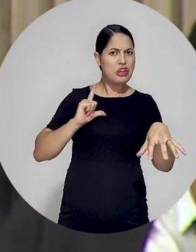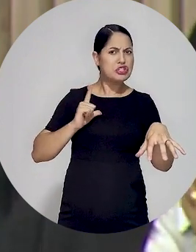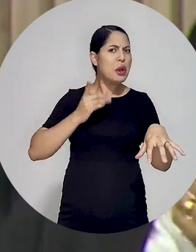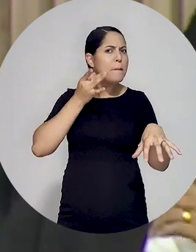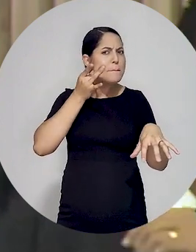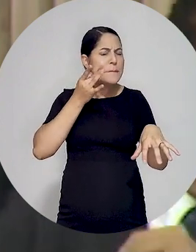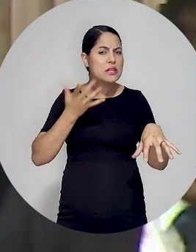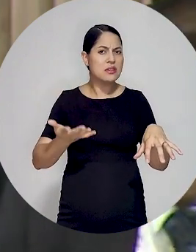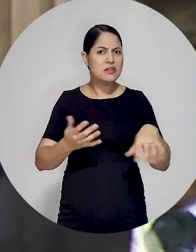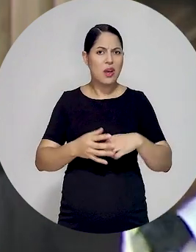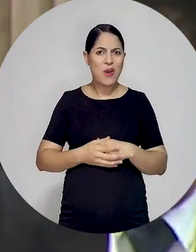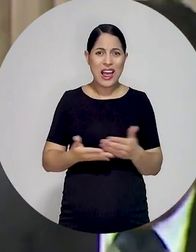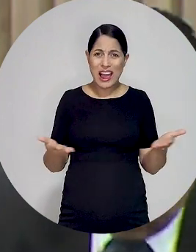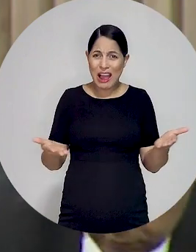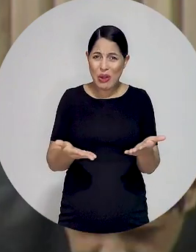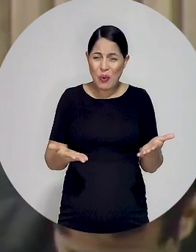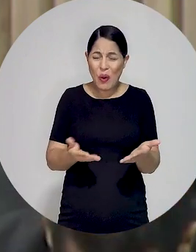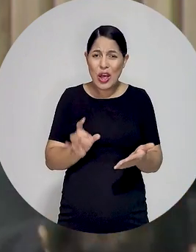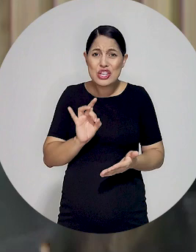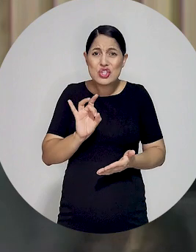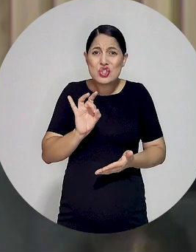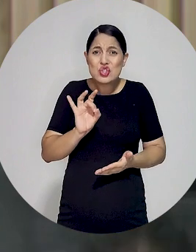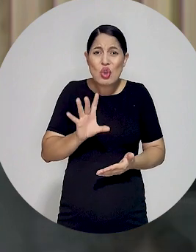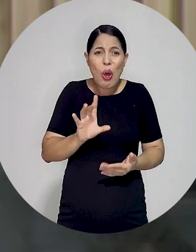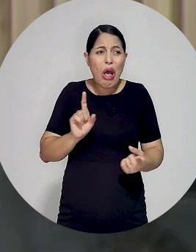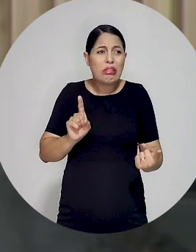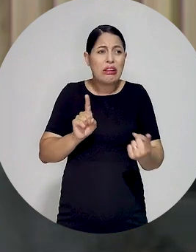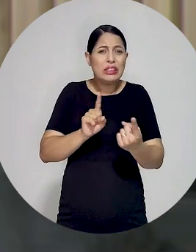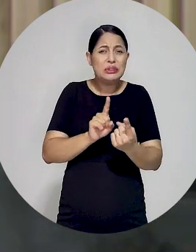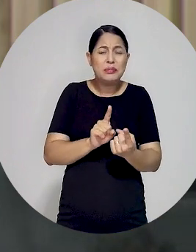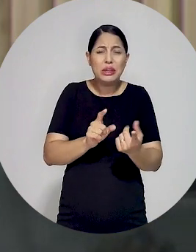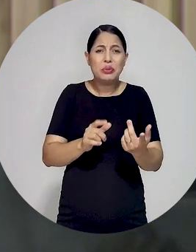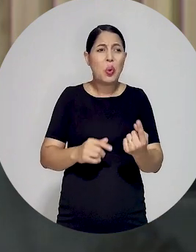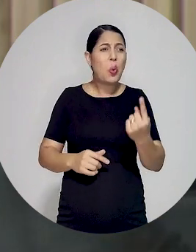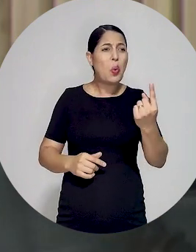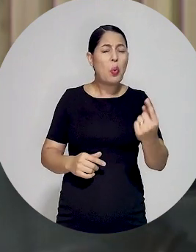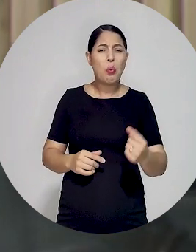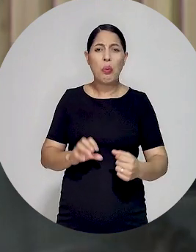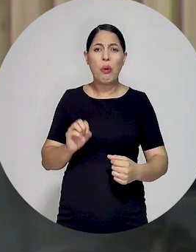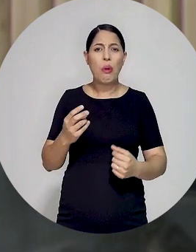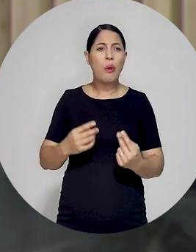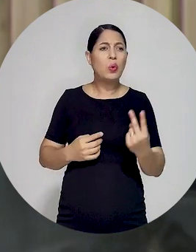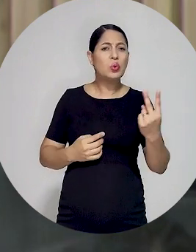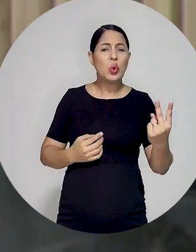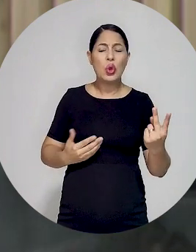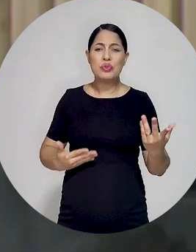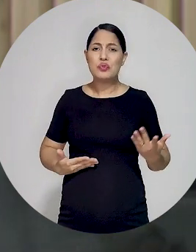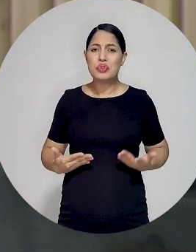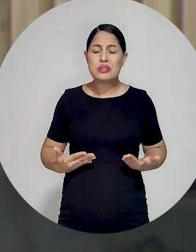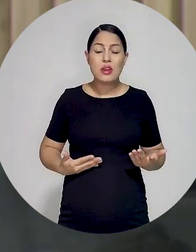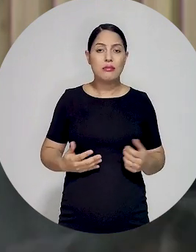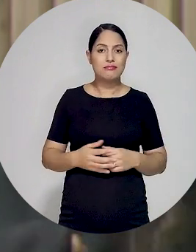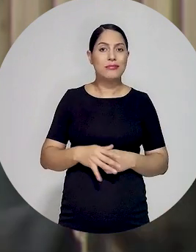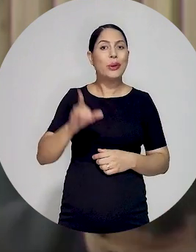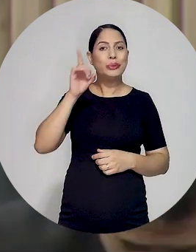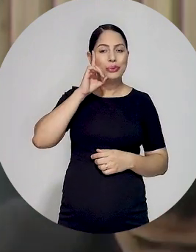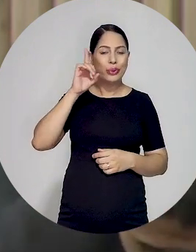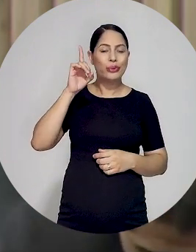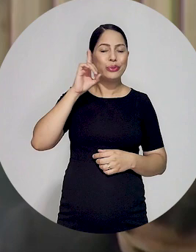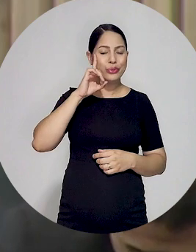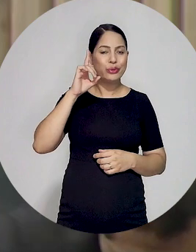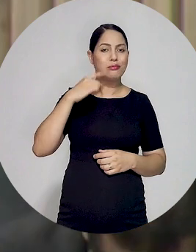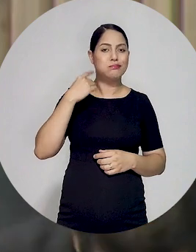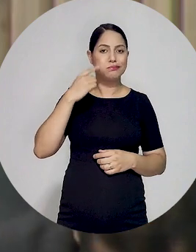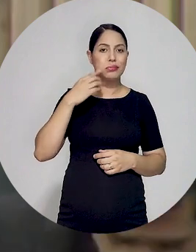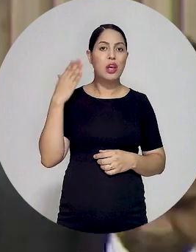e na sede do que antes eram as varas, nós encontramos 1 ou 2 servidores Isso são relatos que a advocacia me trazem todos